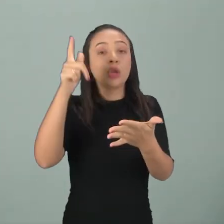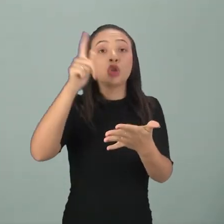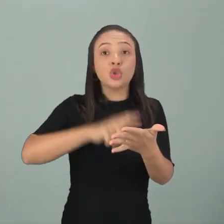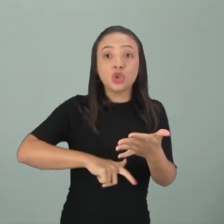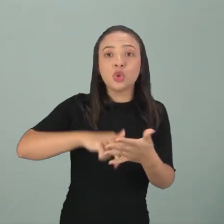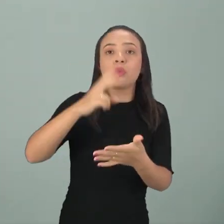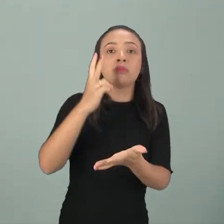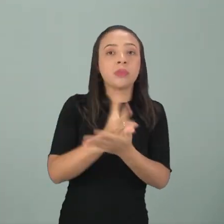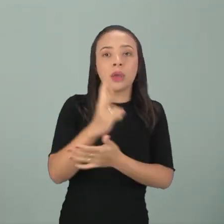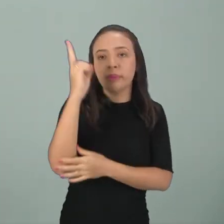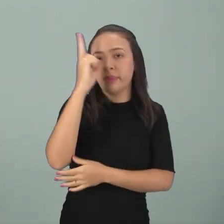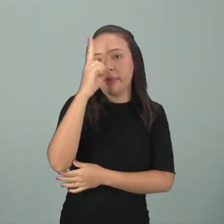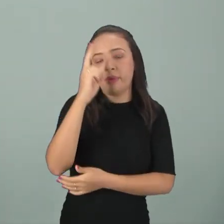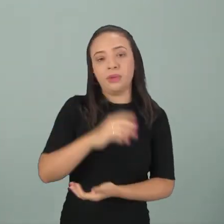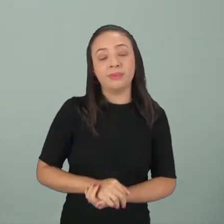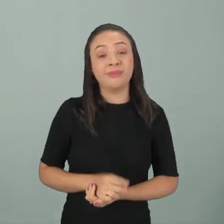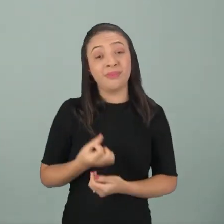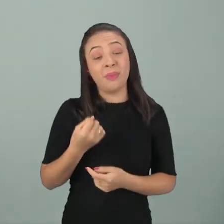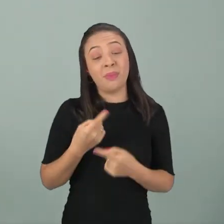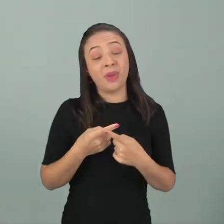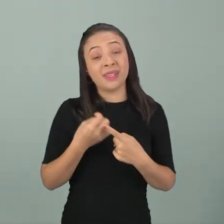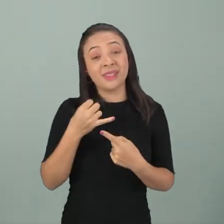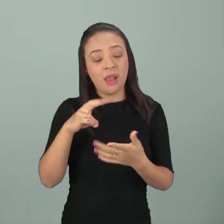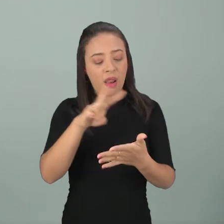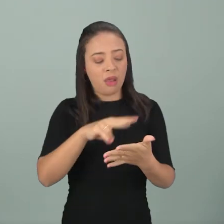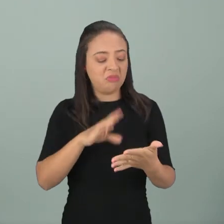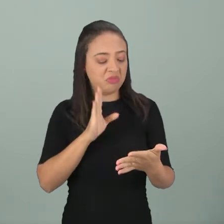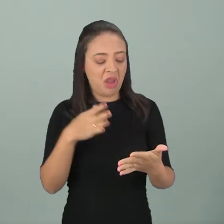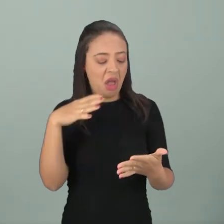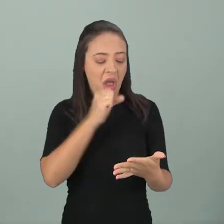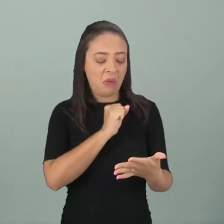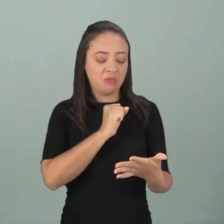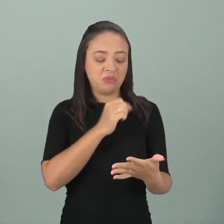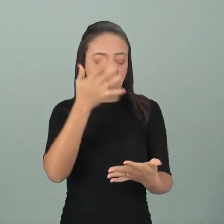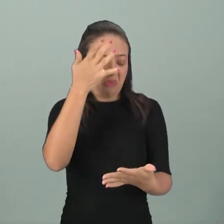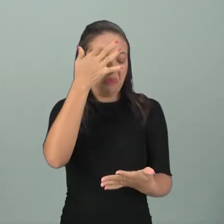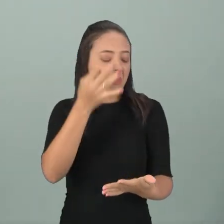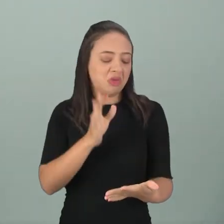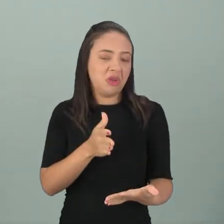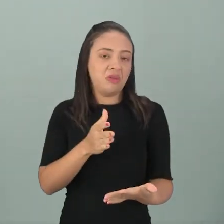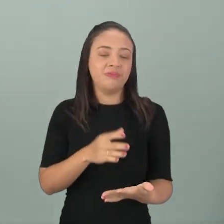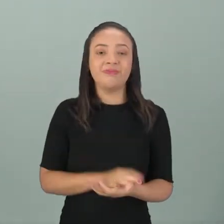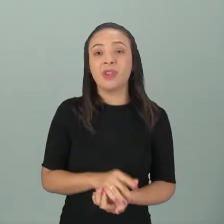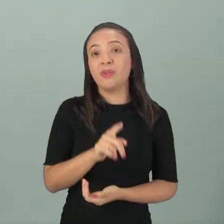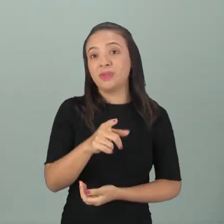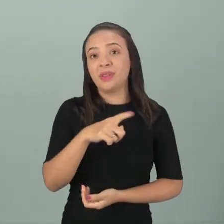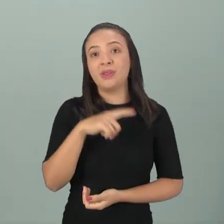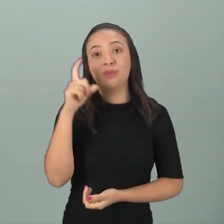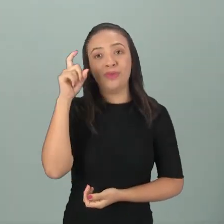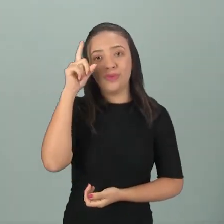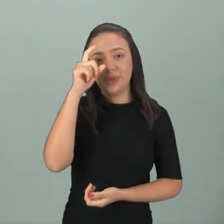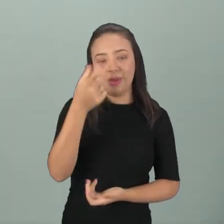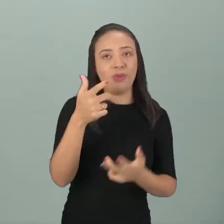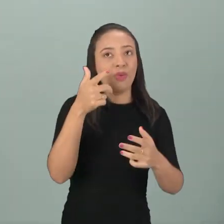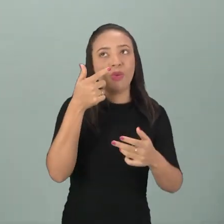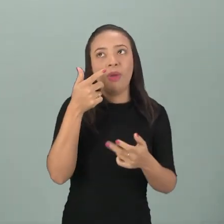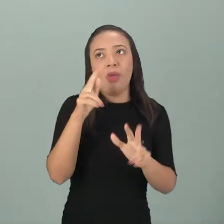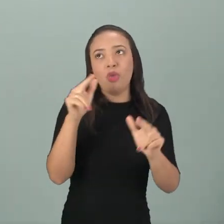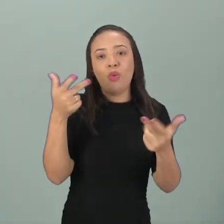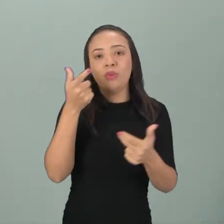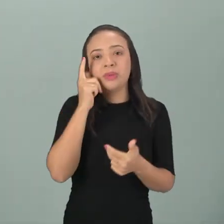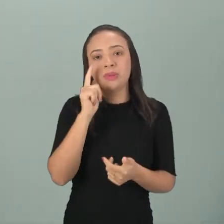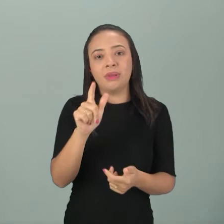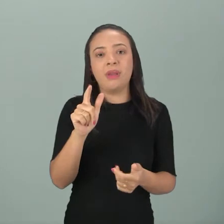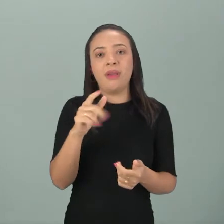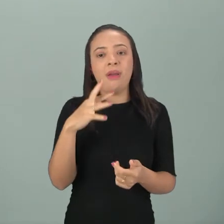sempre lembrando. Porque se você ler uma vez, compreendi, você nunca vai ter esses macetes assim na cabeça diretamente.